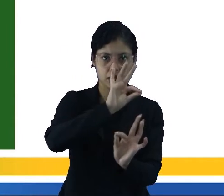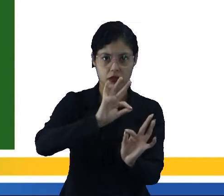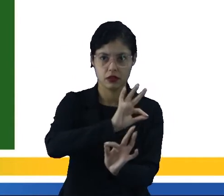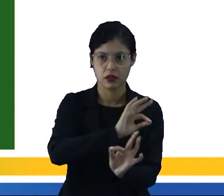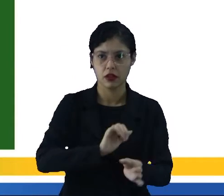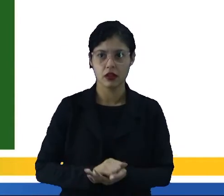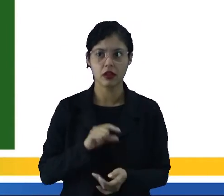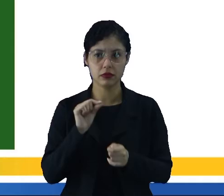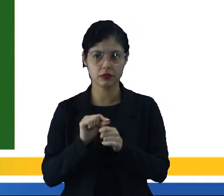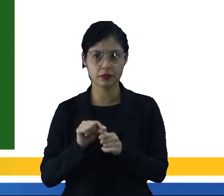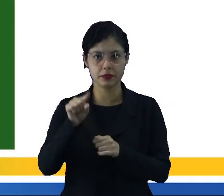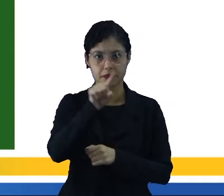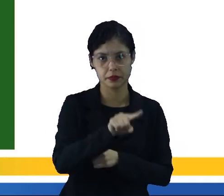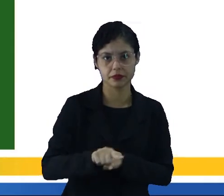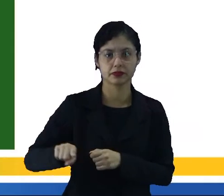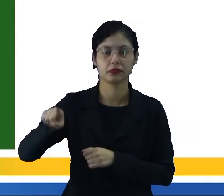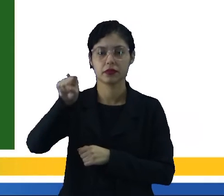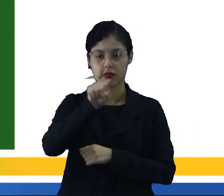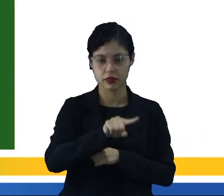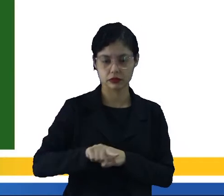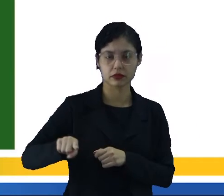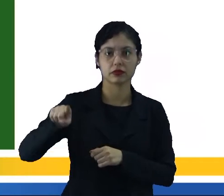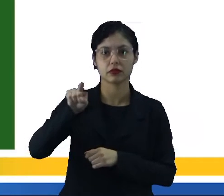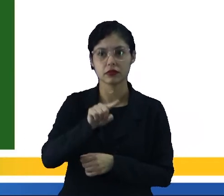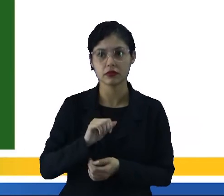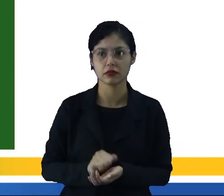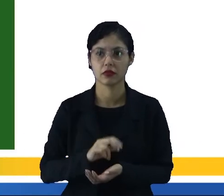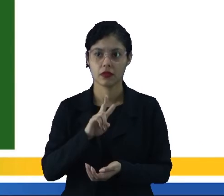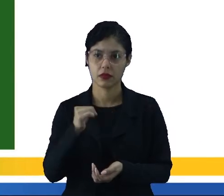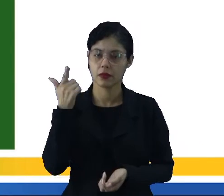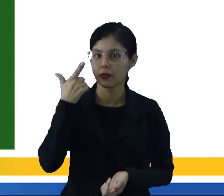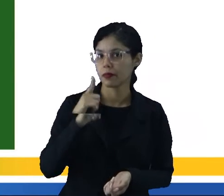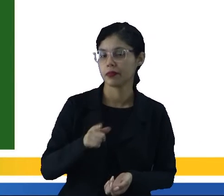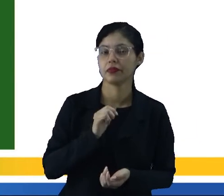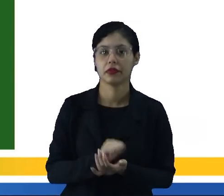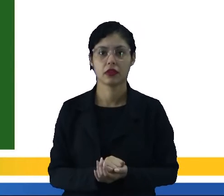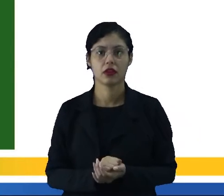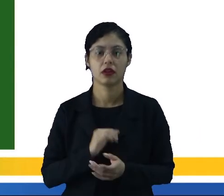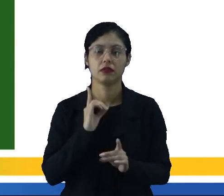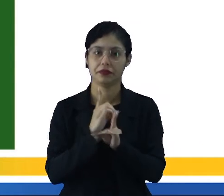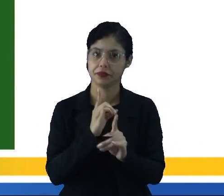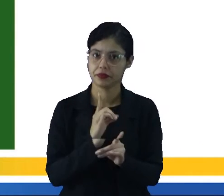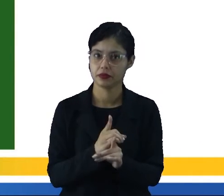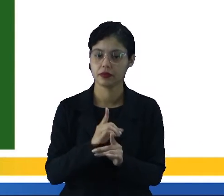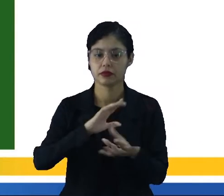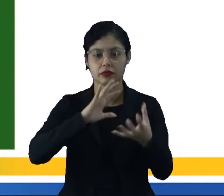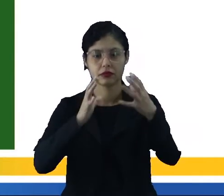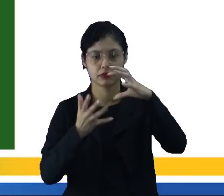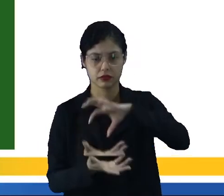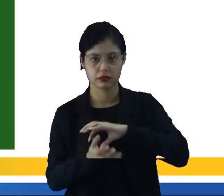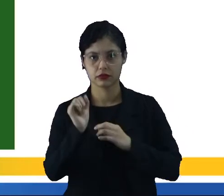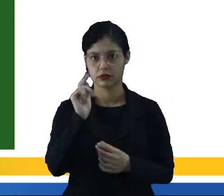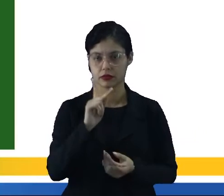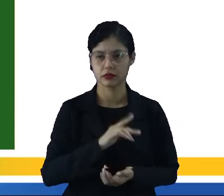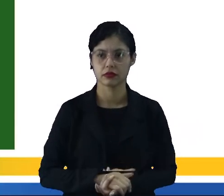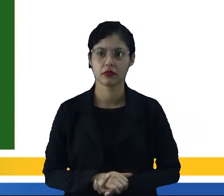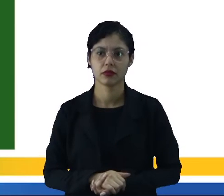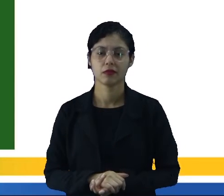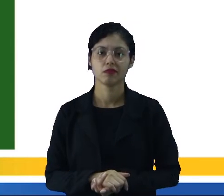e eu vou girando ao girar isso aqui ó eu vou conseguir determinar a esfera Tá